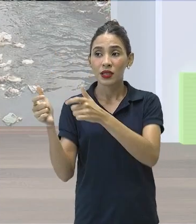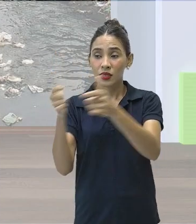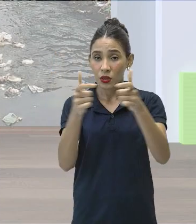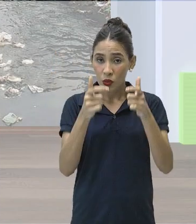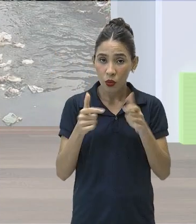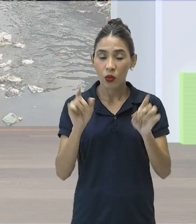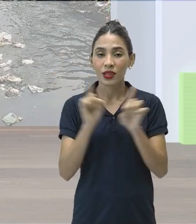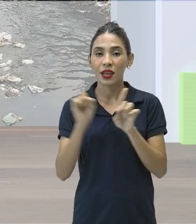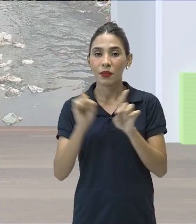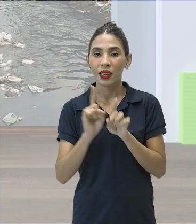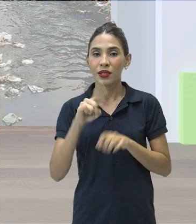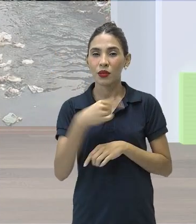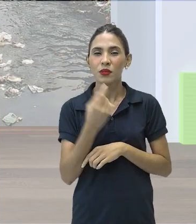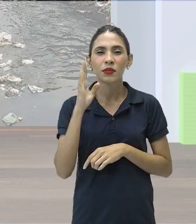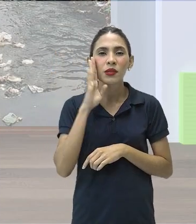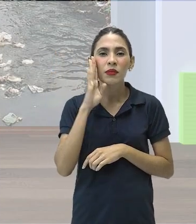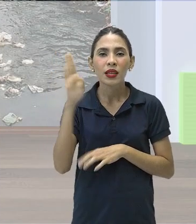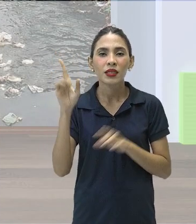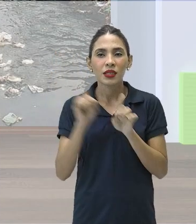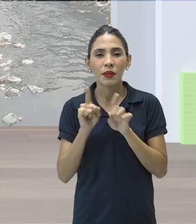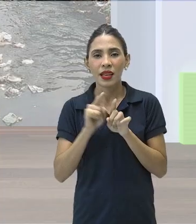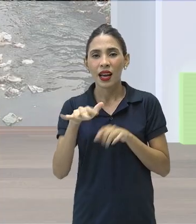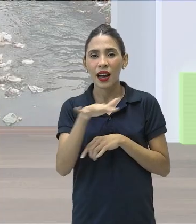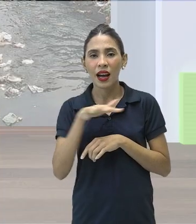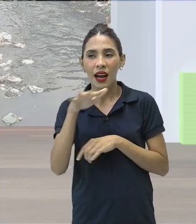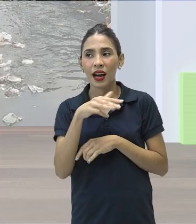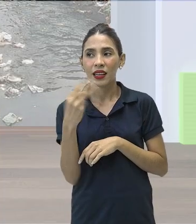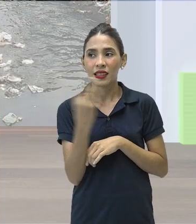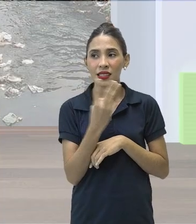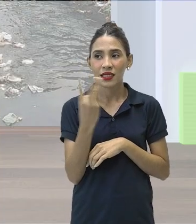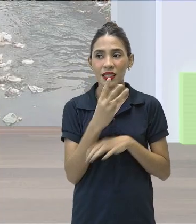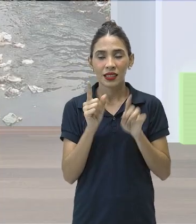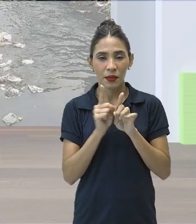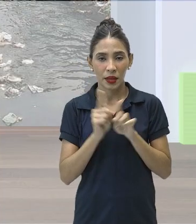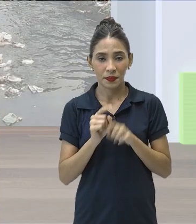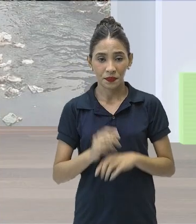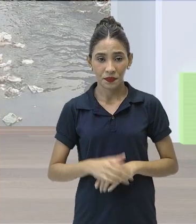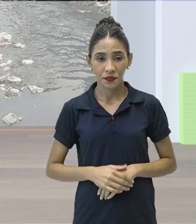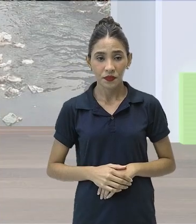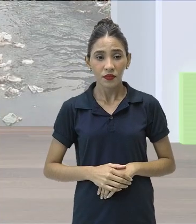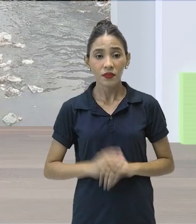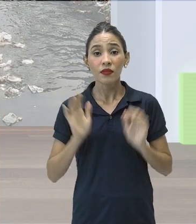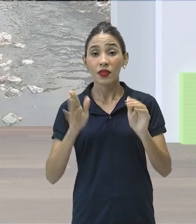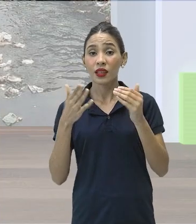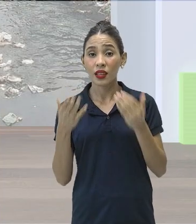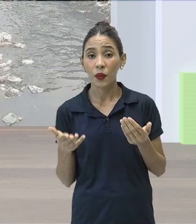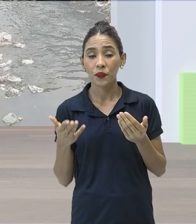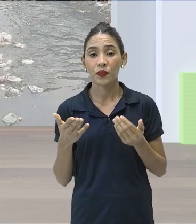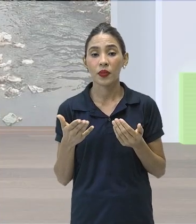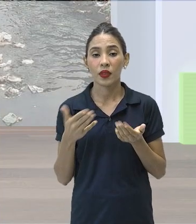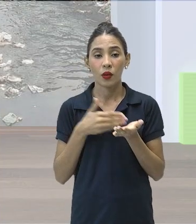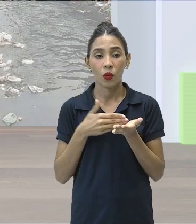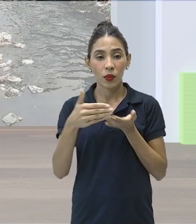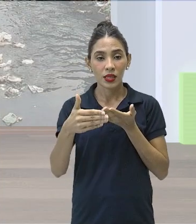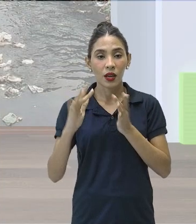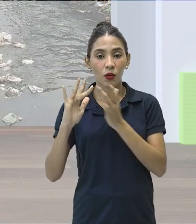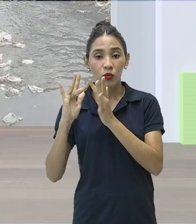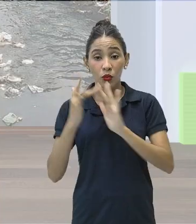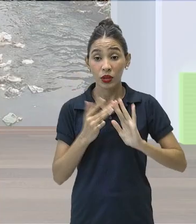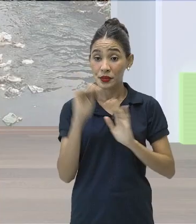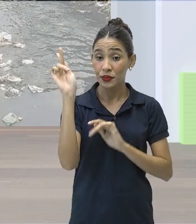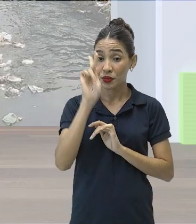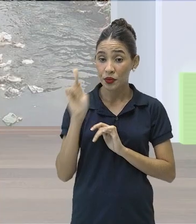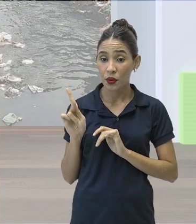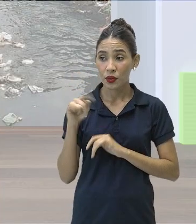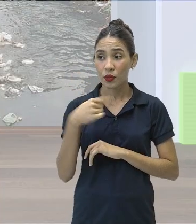né, principalmente os setores terceirizados. Então, vamos aí para um contexto histórico